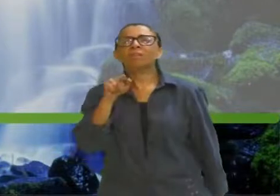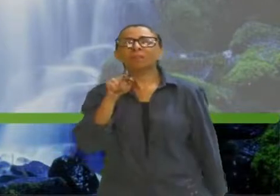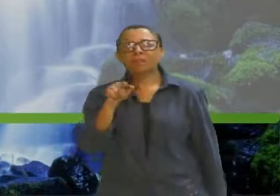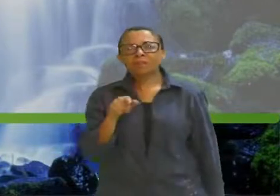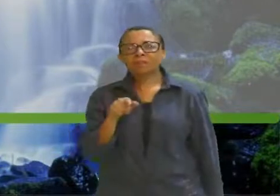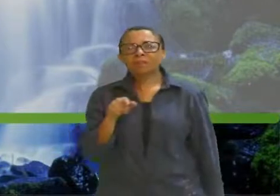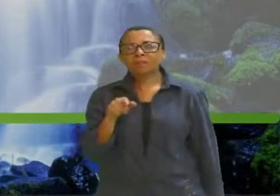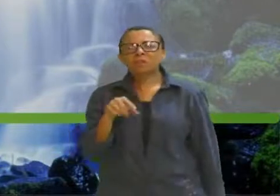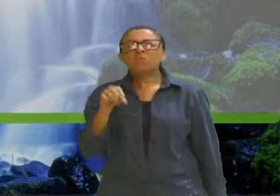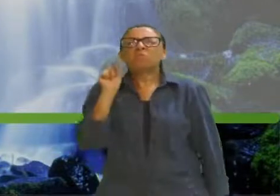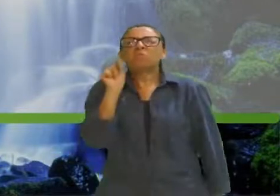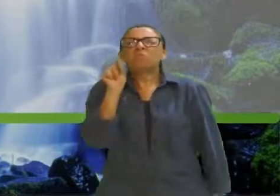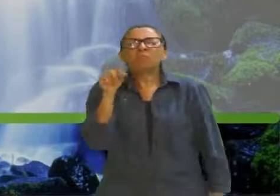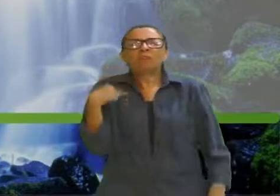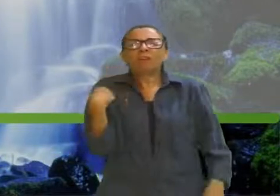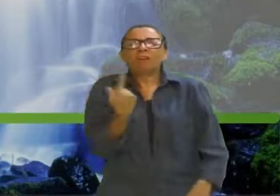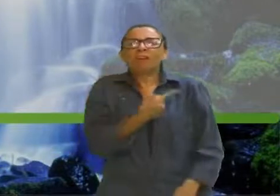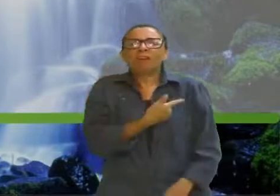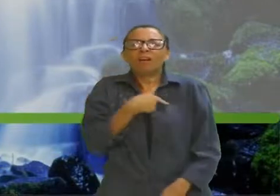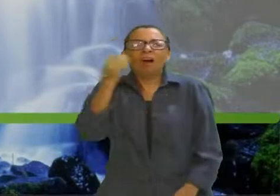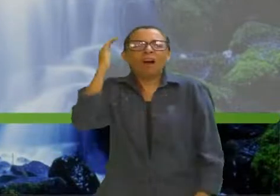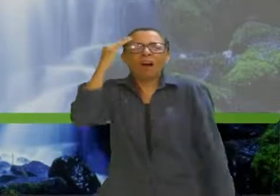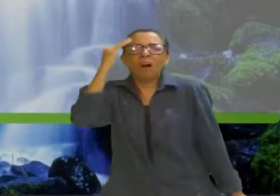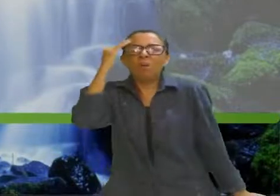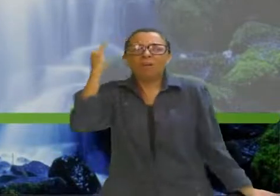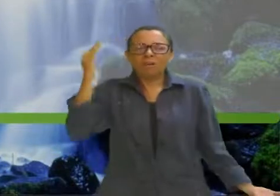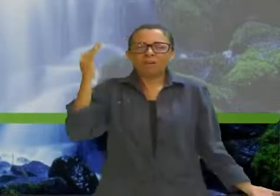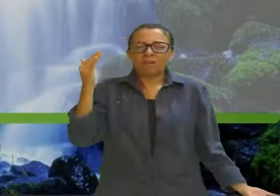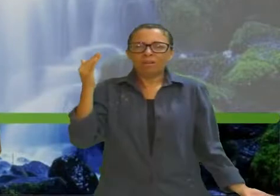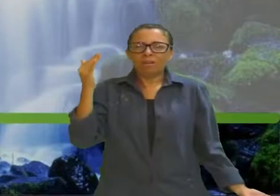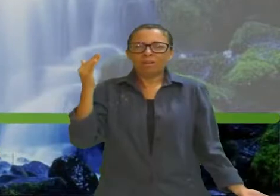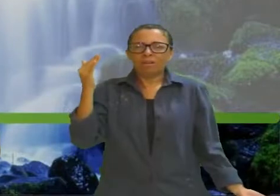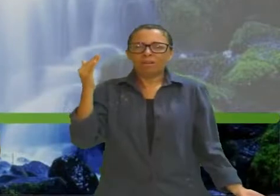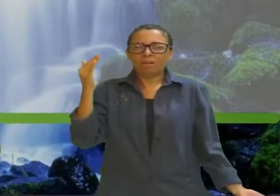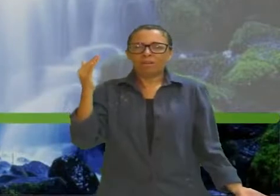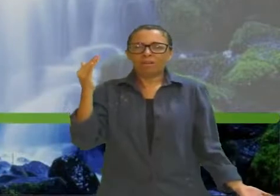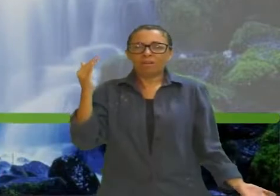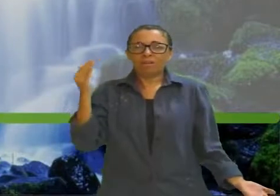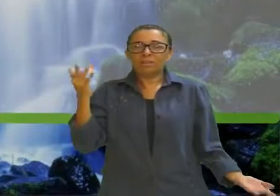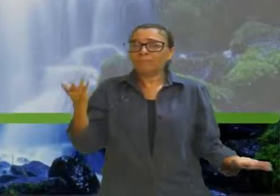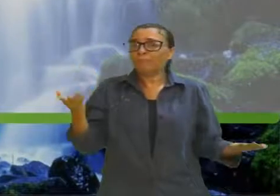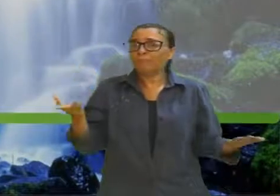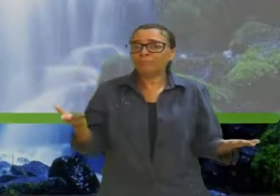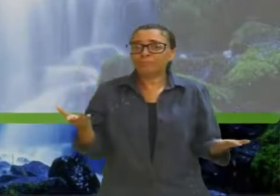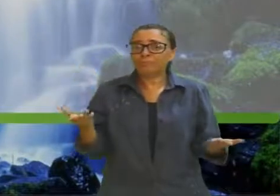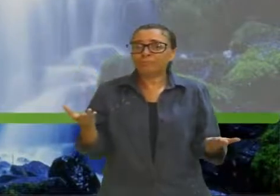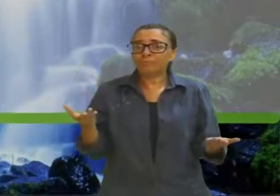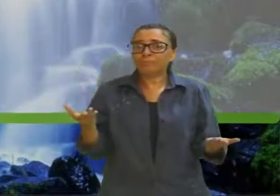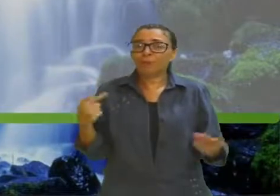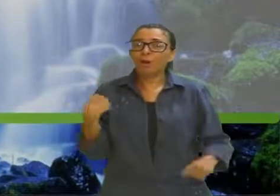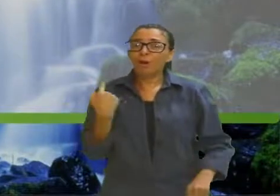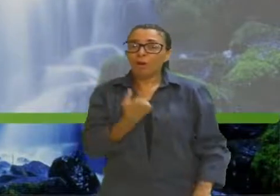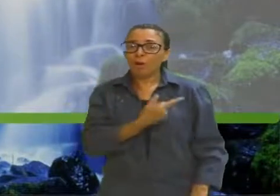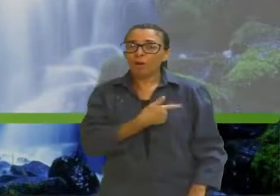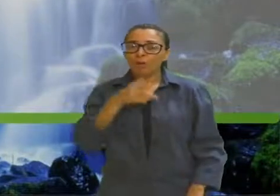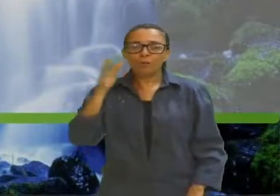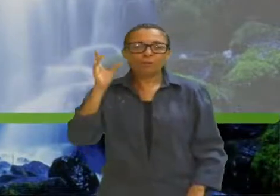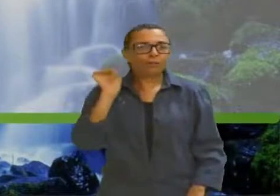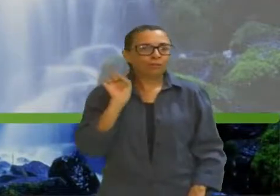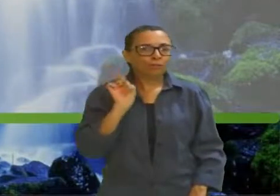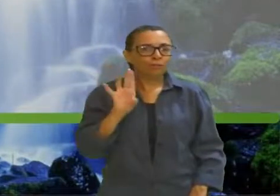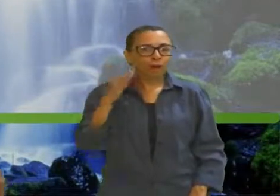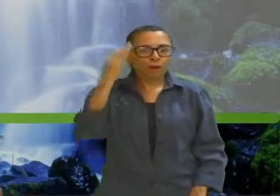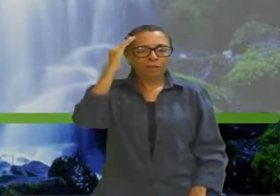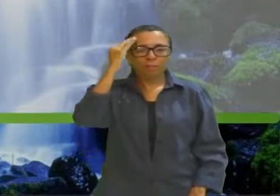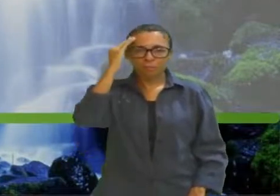tudo, tudo. Que sabe o hoje e o amanhã e sobre o ontem. Deus sabe de todas as coisas, então